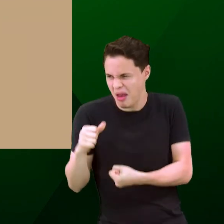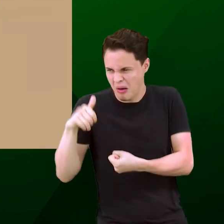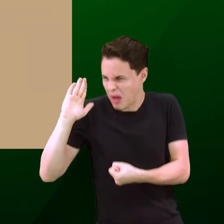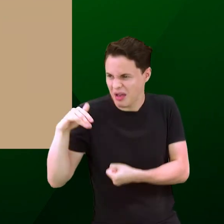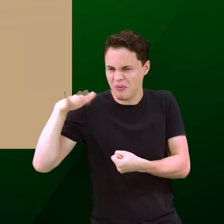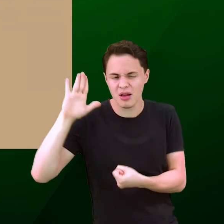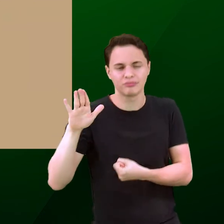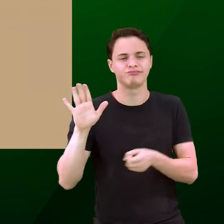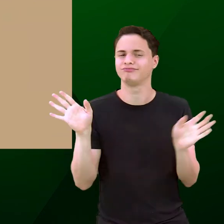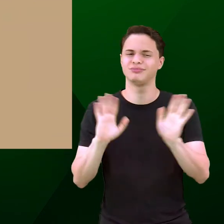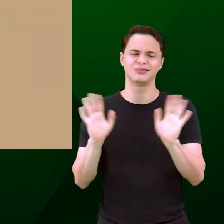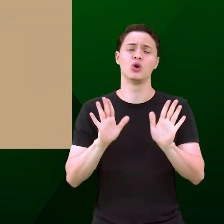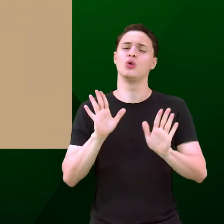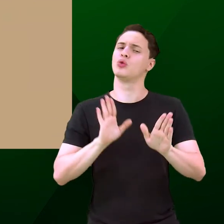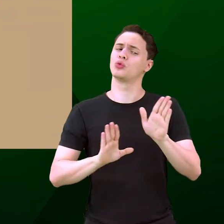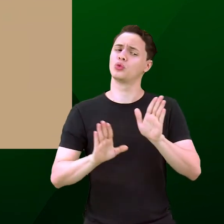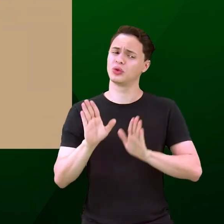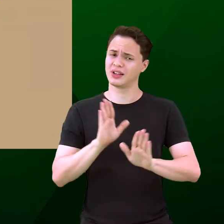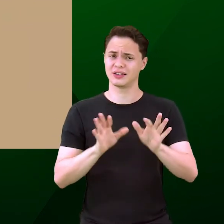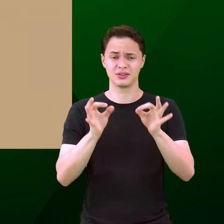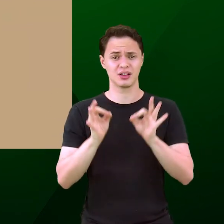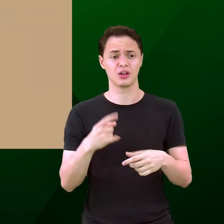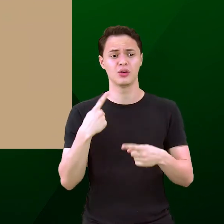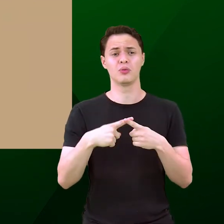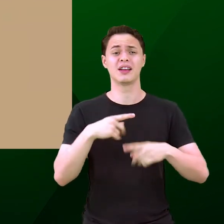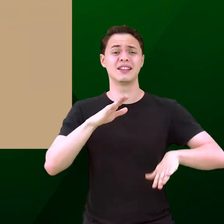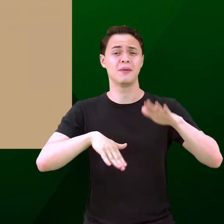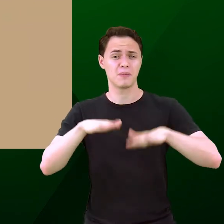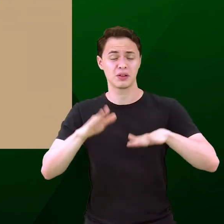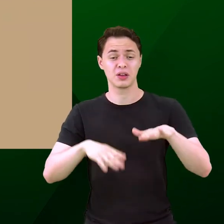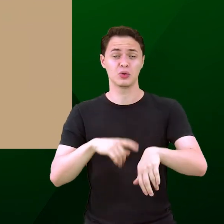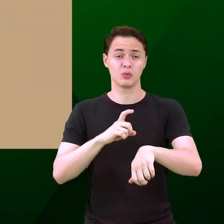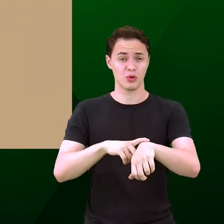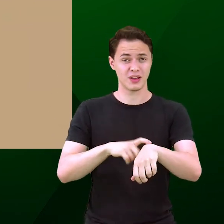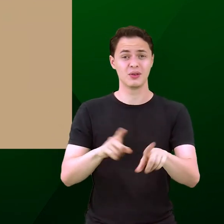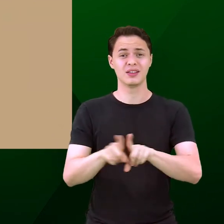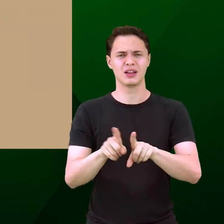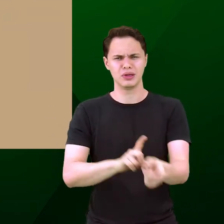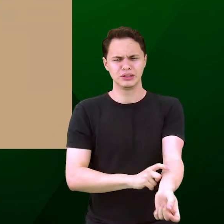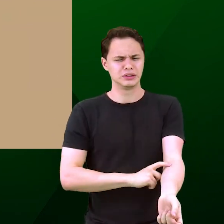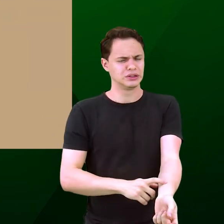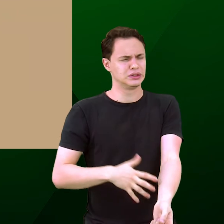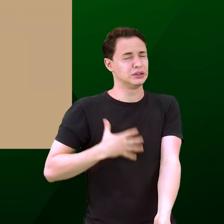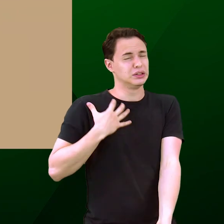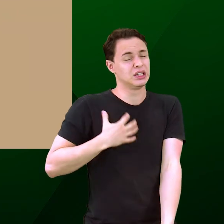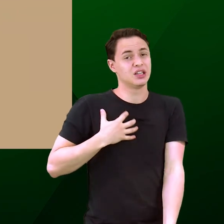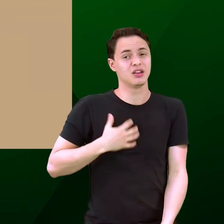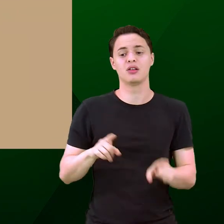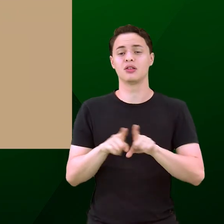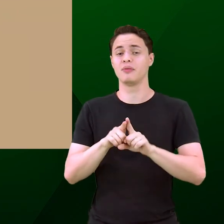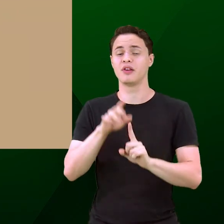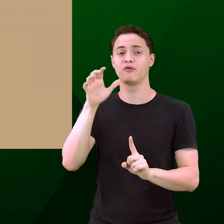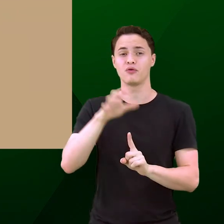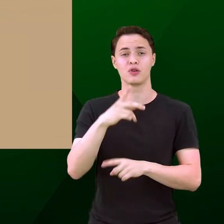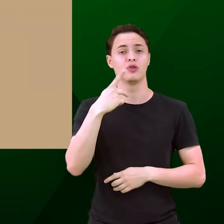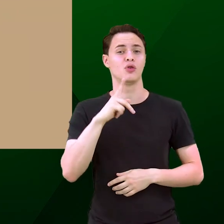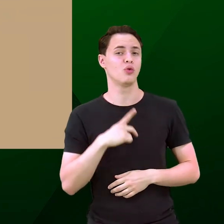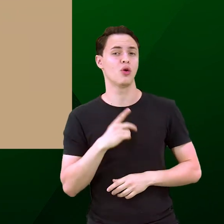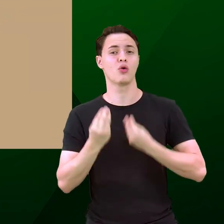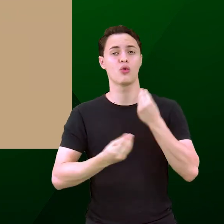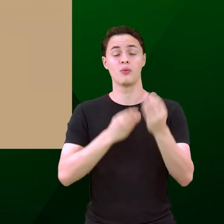você recuperar um pouco. Porque se a gente for colocando carga, sobrecarga, vai chegar uma hora que o corpo simplesmente diz,